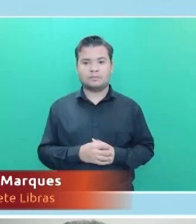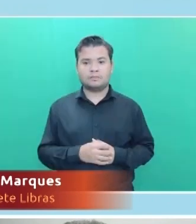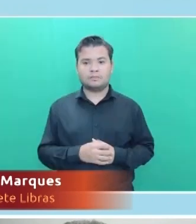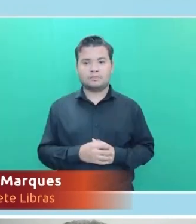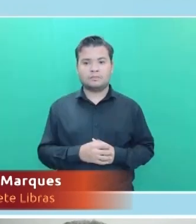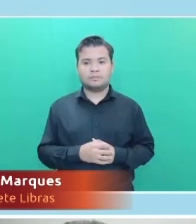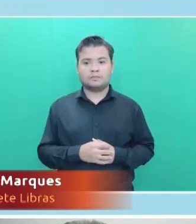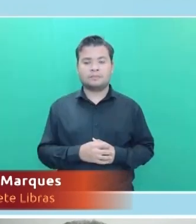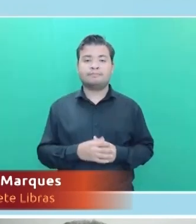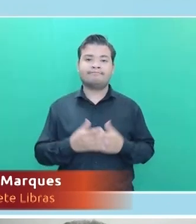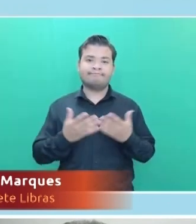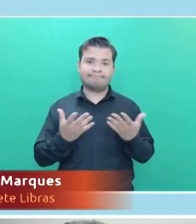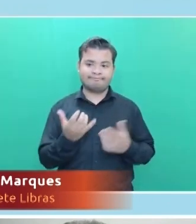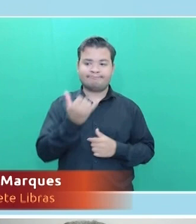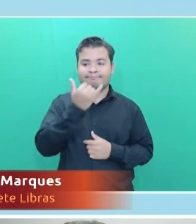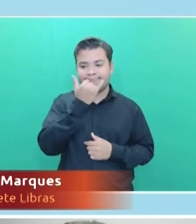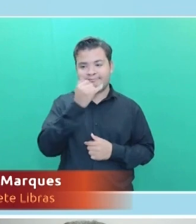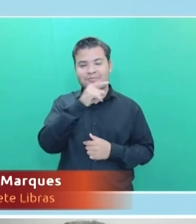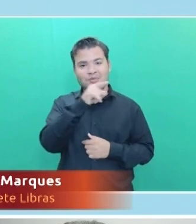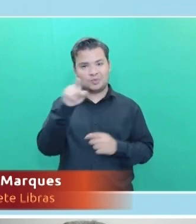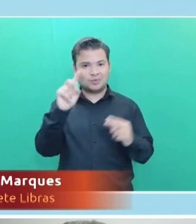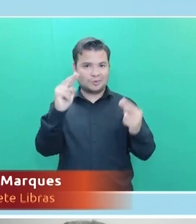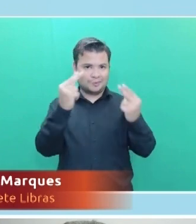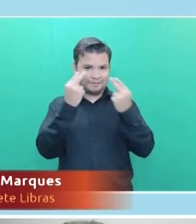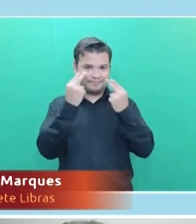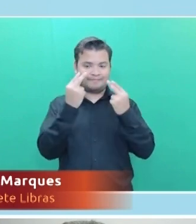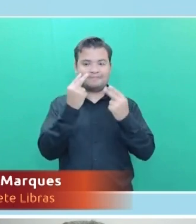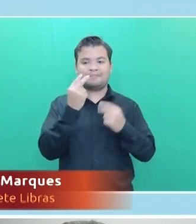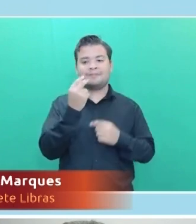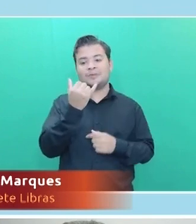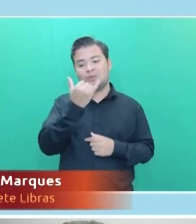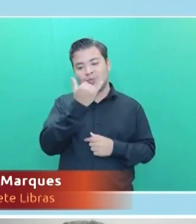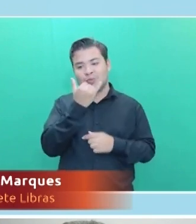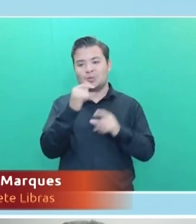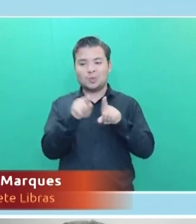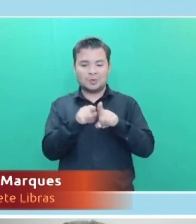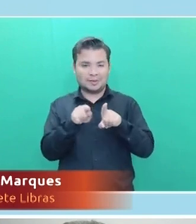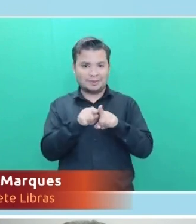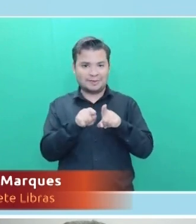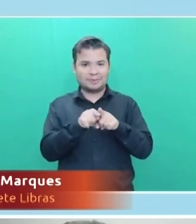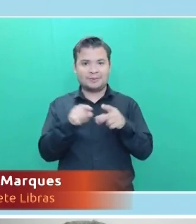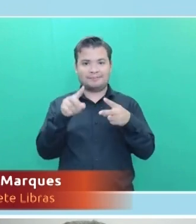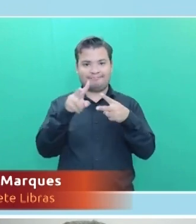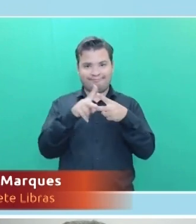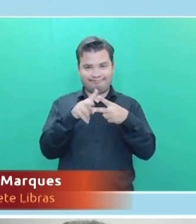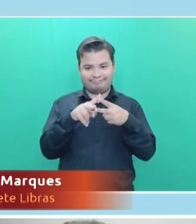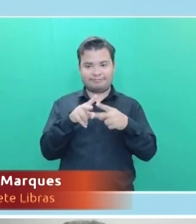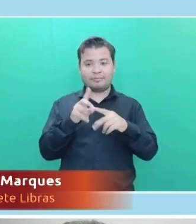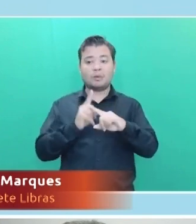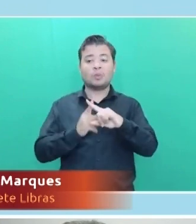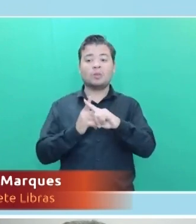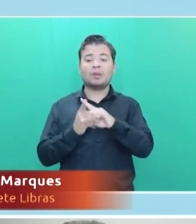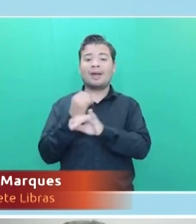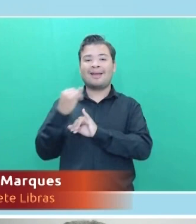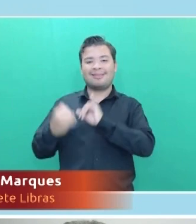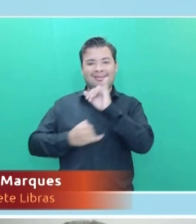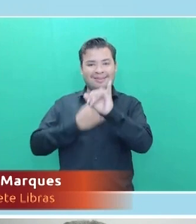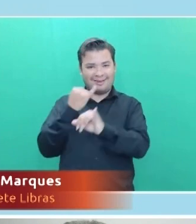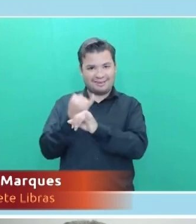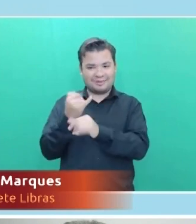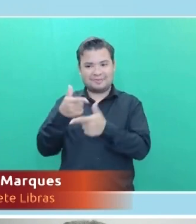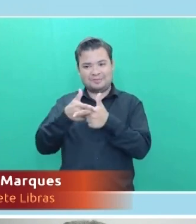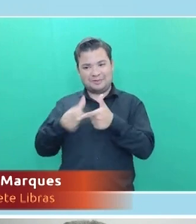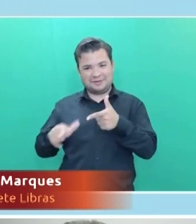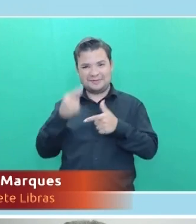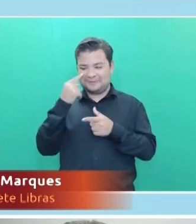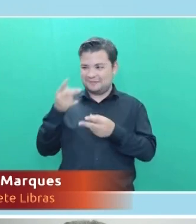Eu peço desculpa para você que nos assiste, desculpa também para o Manajé e para o Daniel. A gente teve um probleminha de internet, você deve ter visto aí que a gente teve